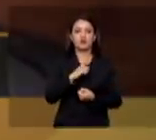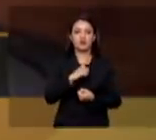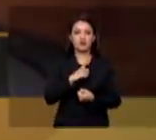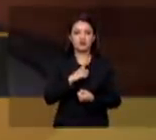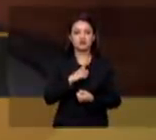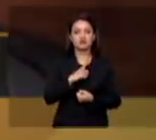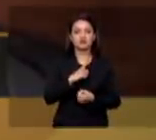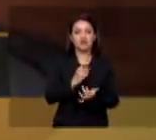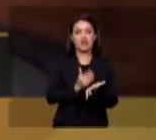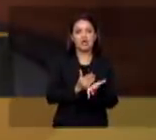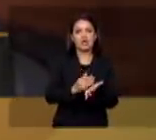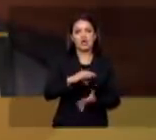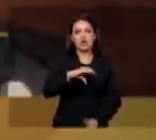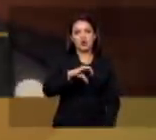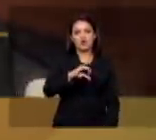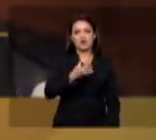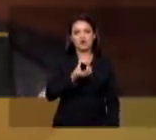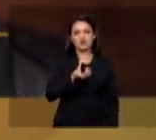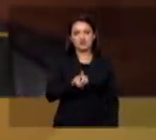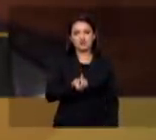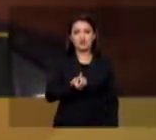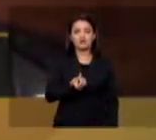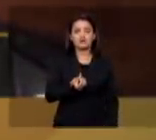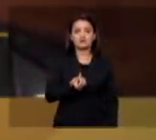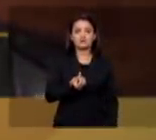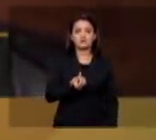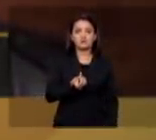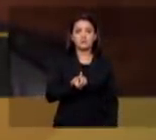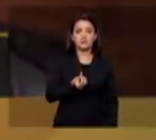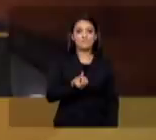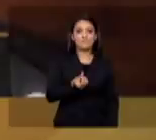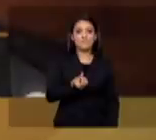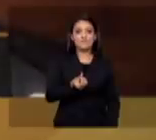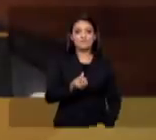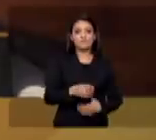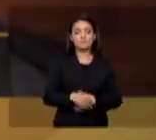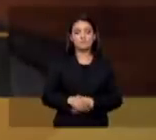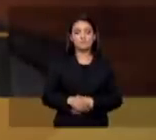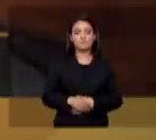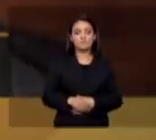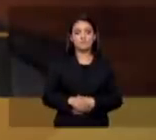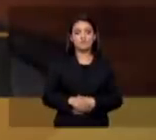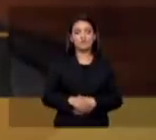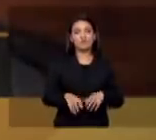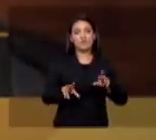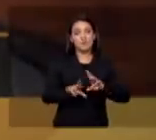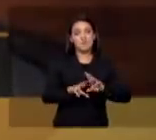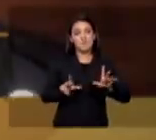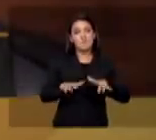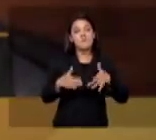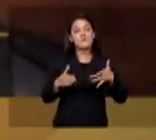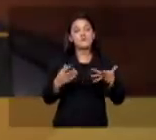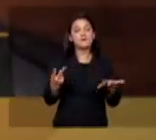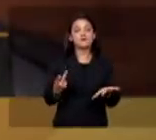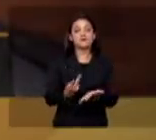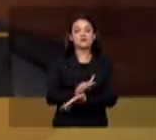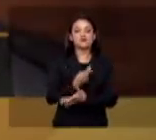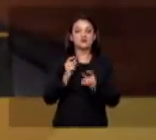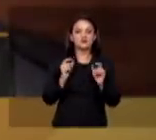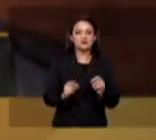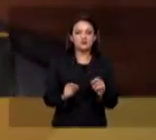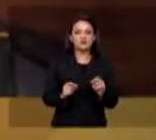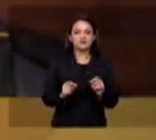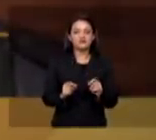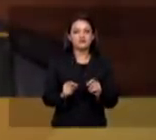do artigo 96, é desprovido de coesão quando, como ocorre na hipótese, as alegações